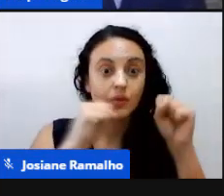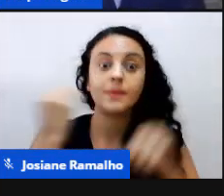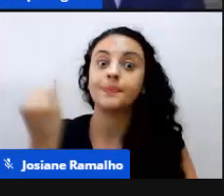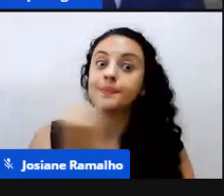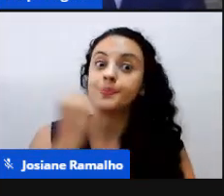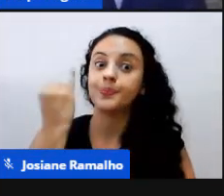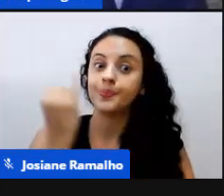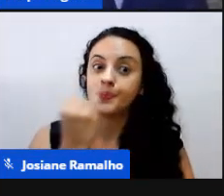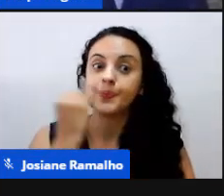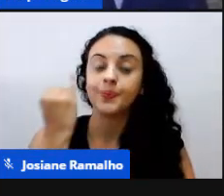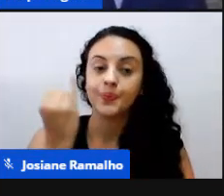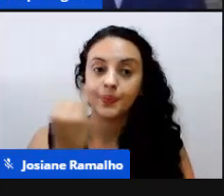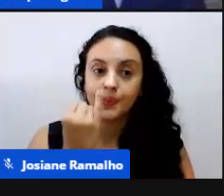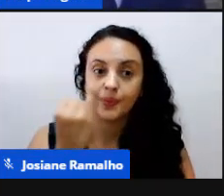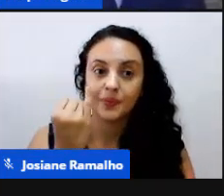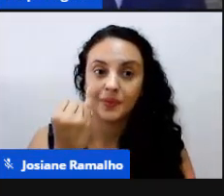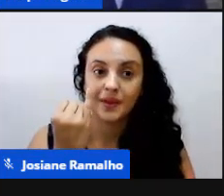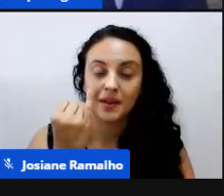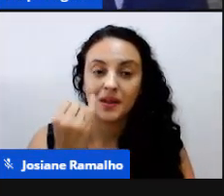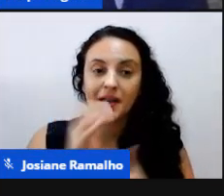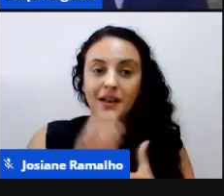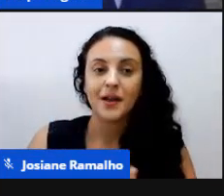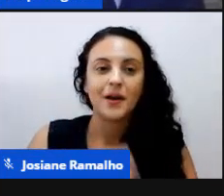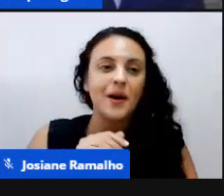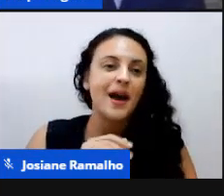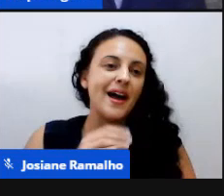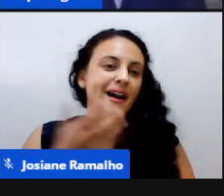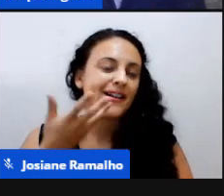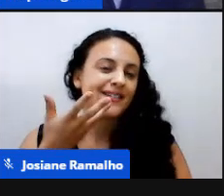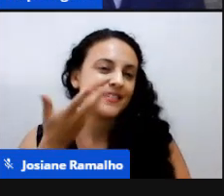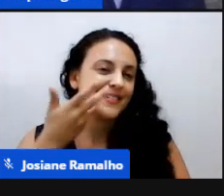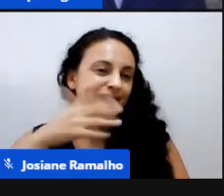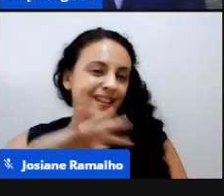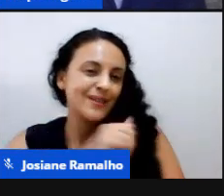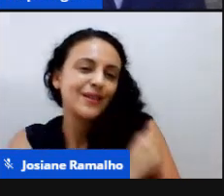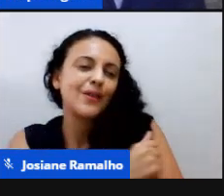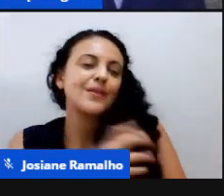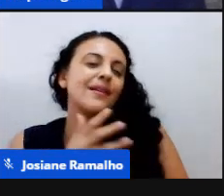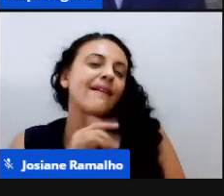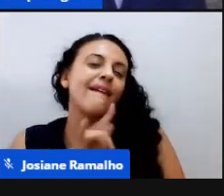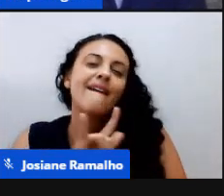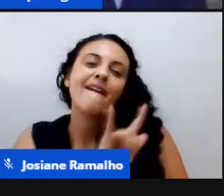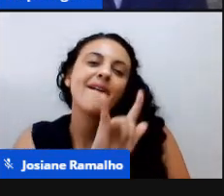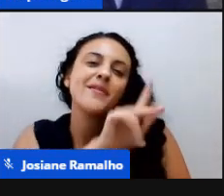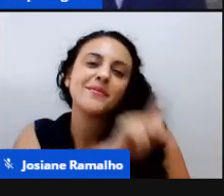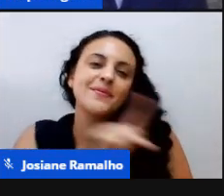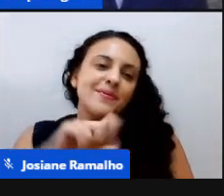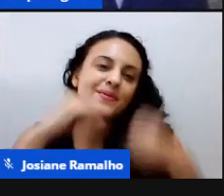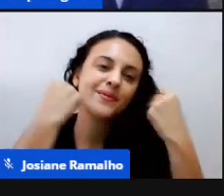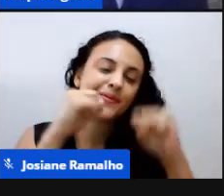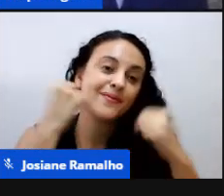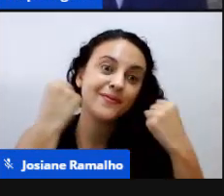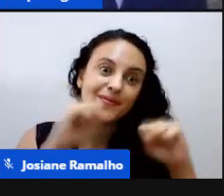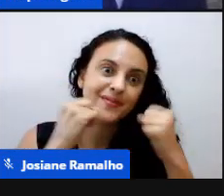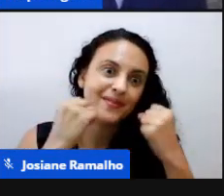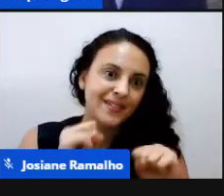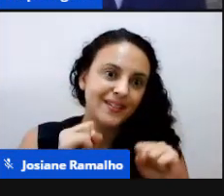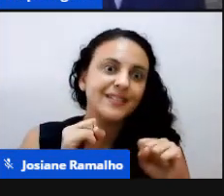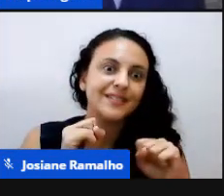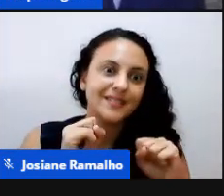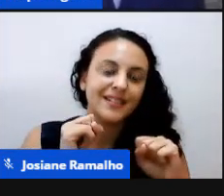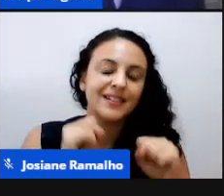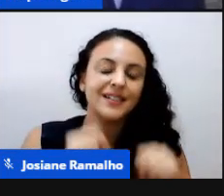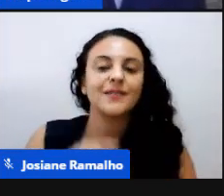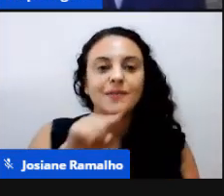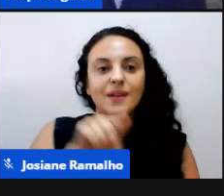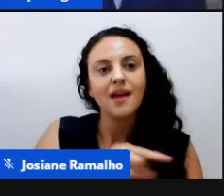somos os professores mais amados da escola, que eles nos esperam. Então, que você faça parte desse momento